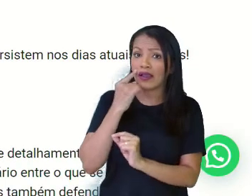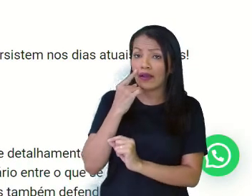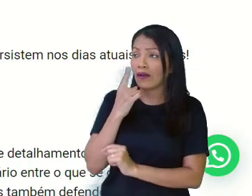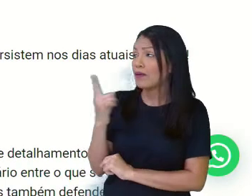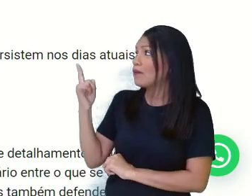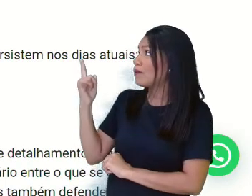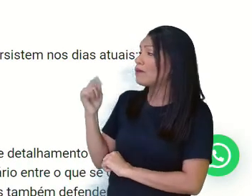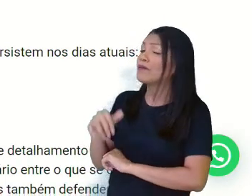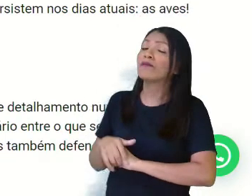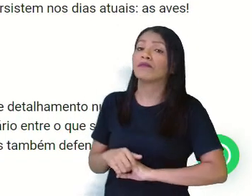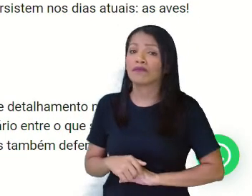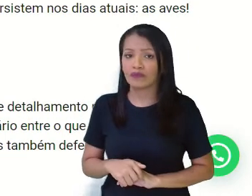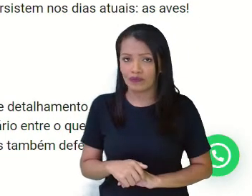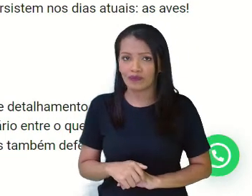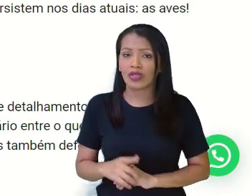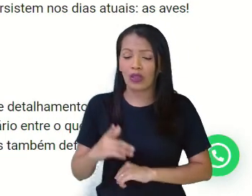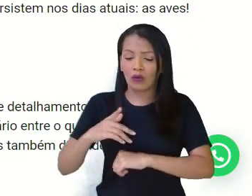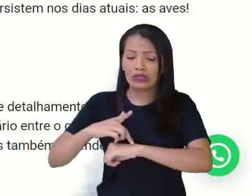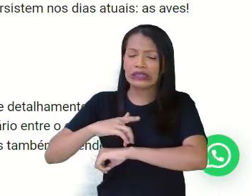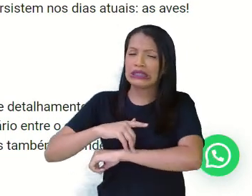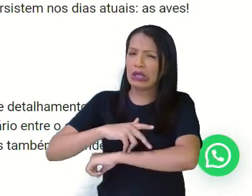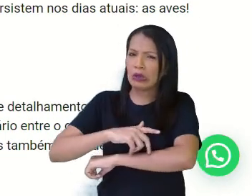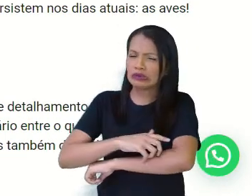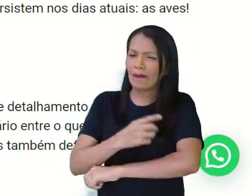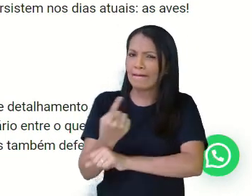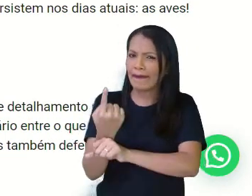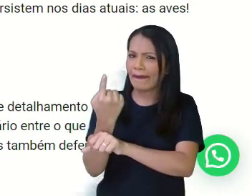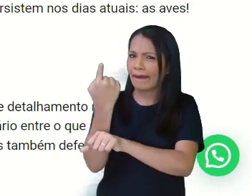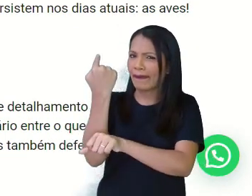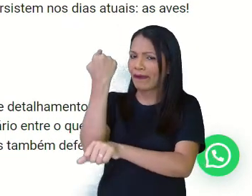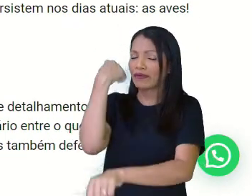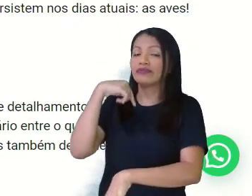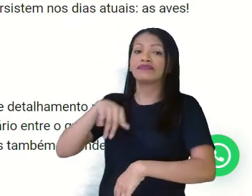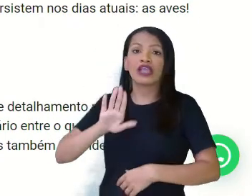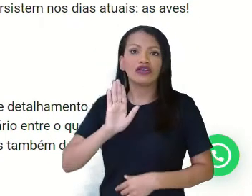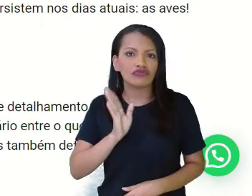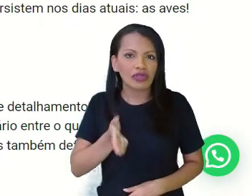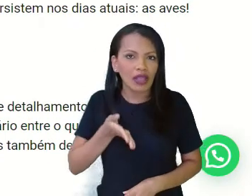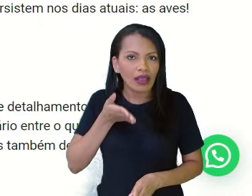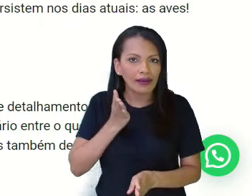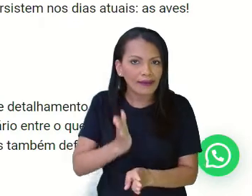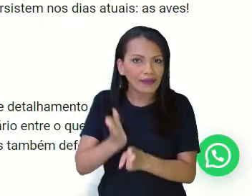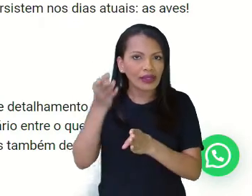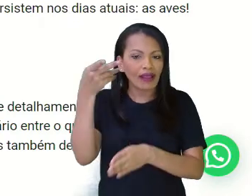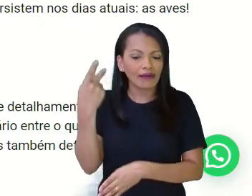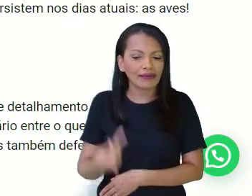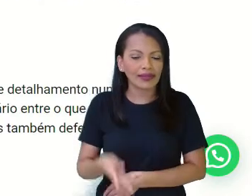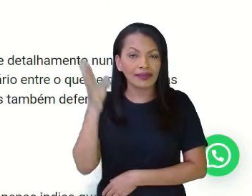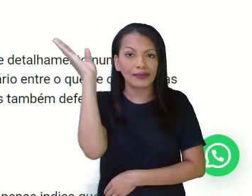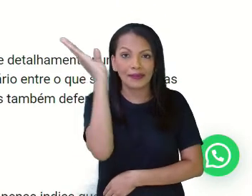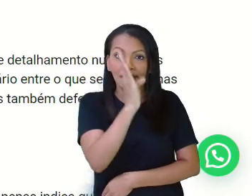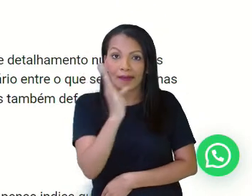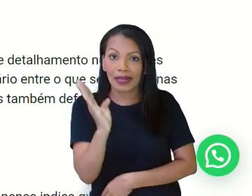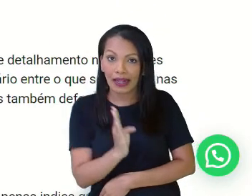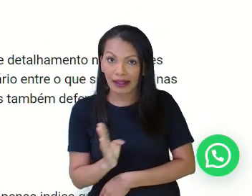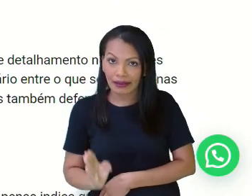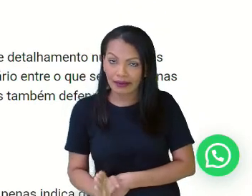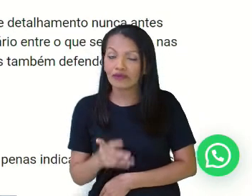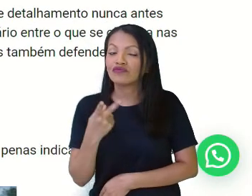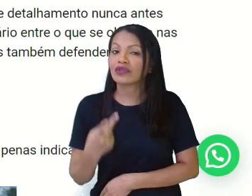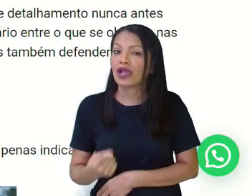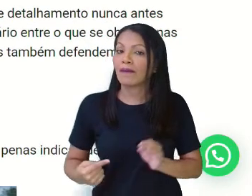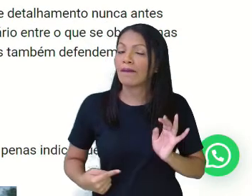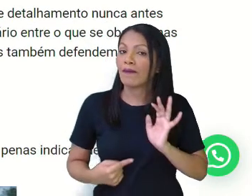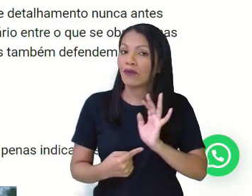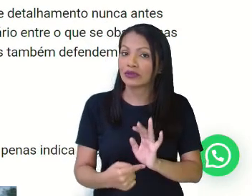de dinossauro. Um dinossauro com penas já havia sido descoberto no Brasil. É a legenda para a imagem que aparece